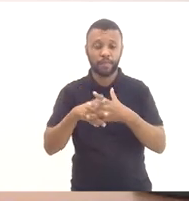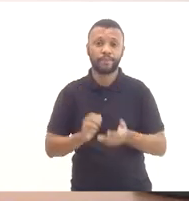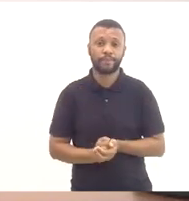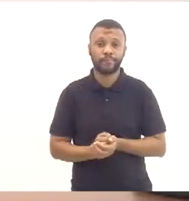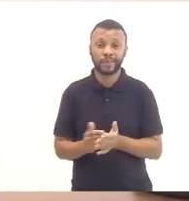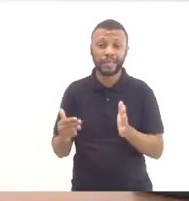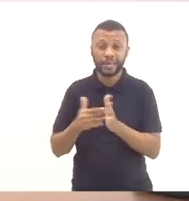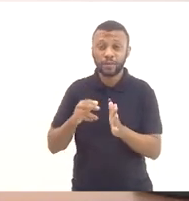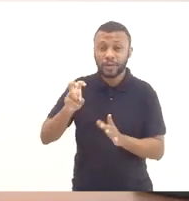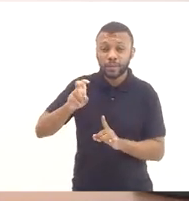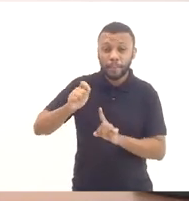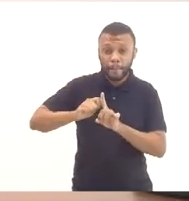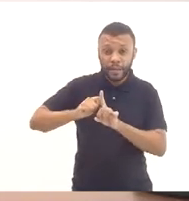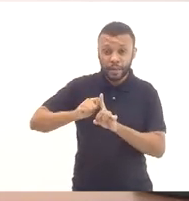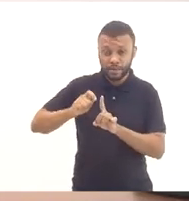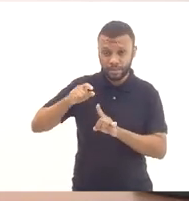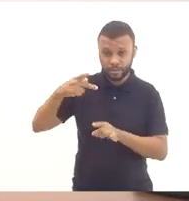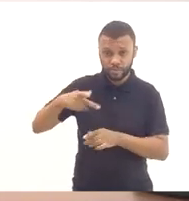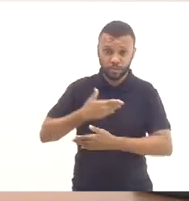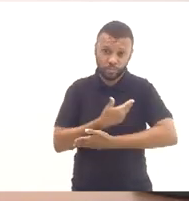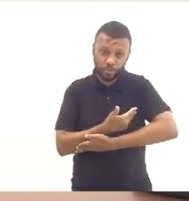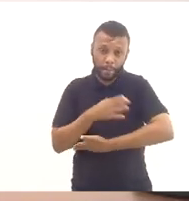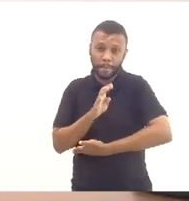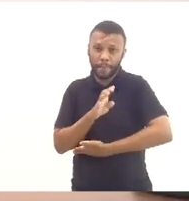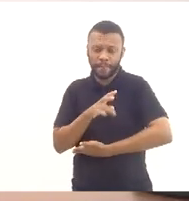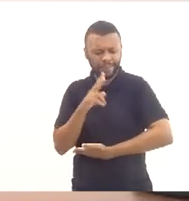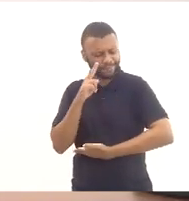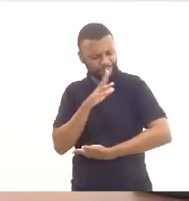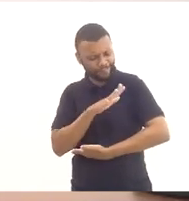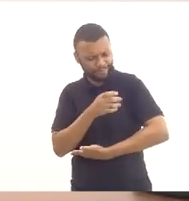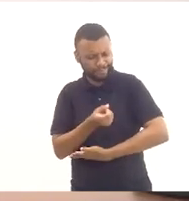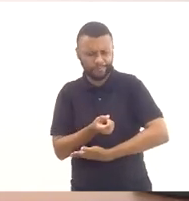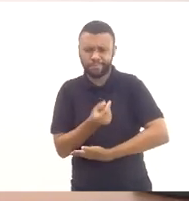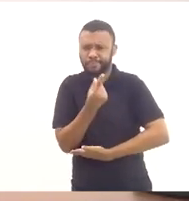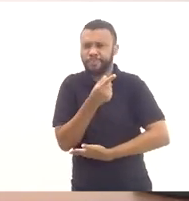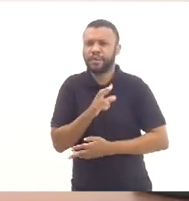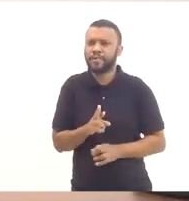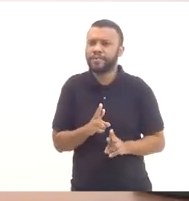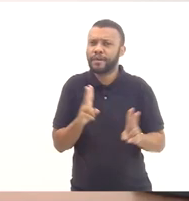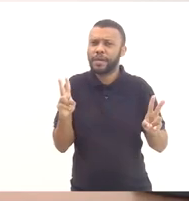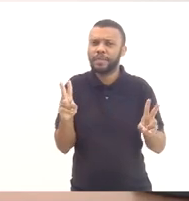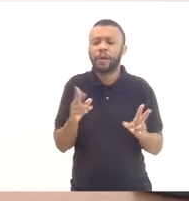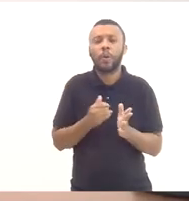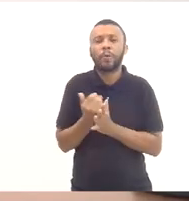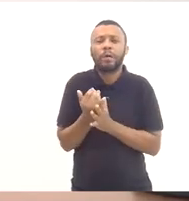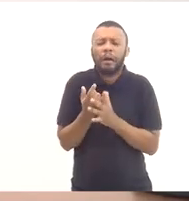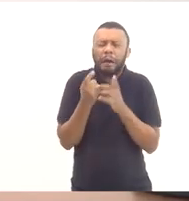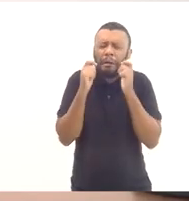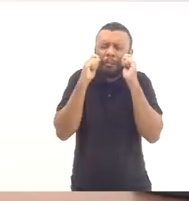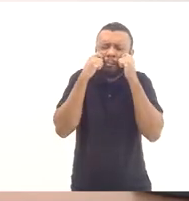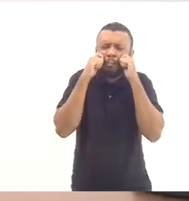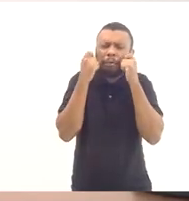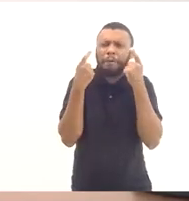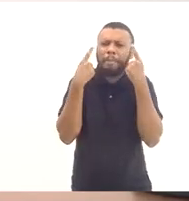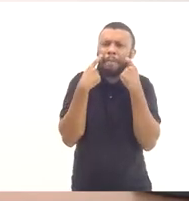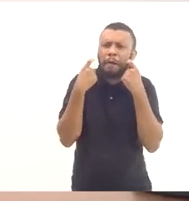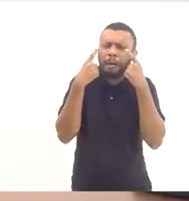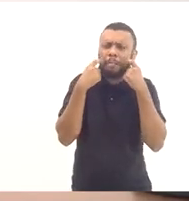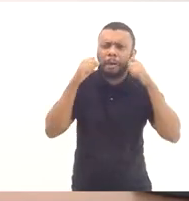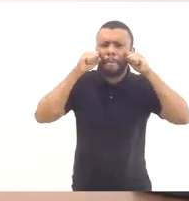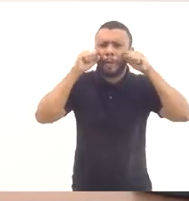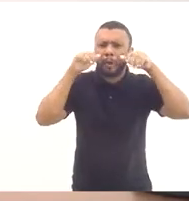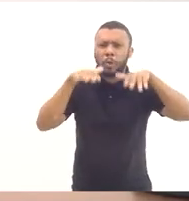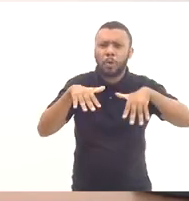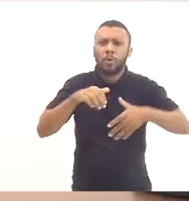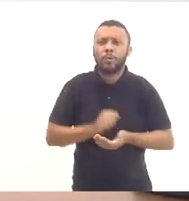até que no quinto mês de vida eu comecei a reparar um comportamento diferente no meu filho ele passou a chorar muito ele passou a